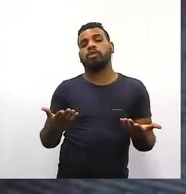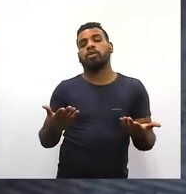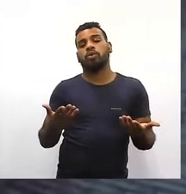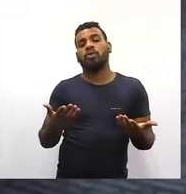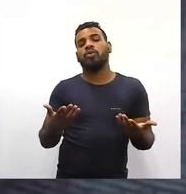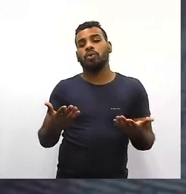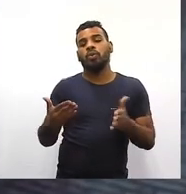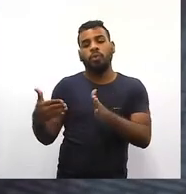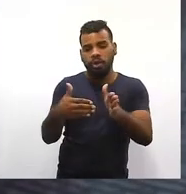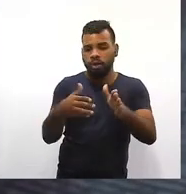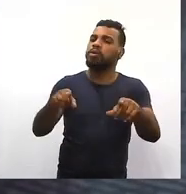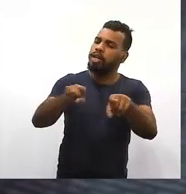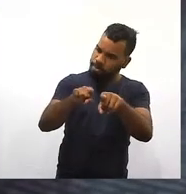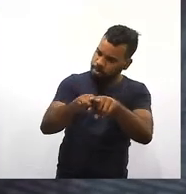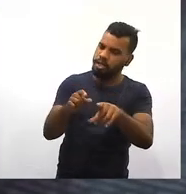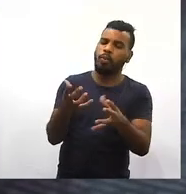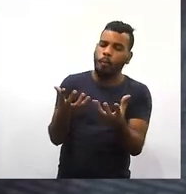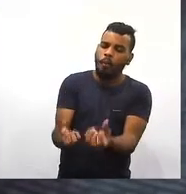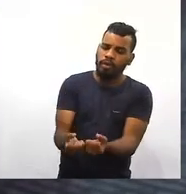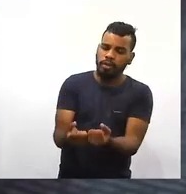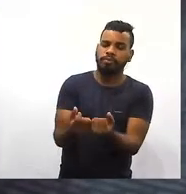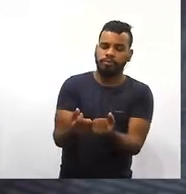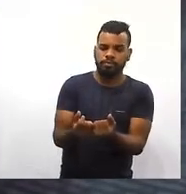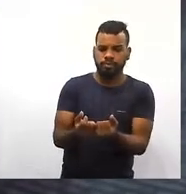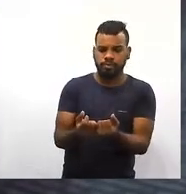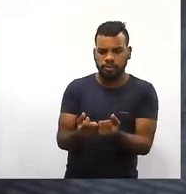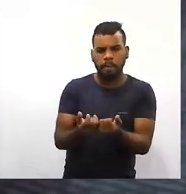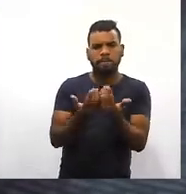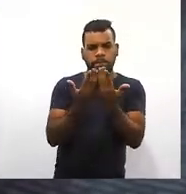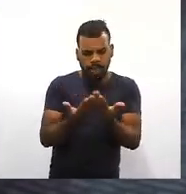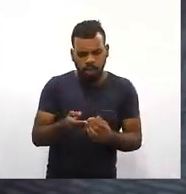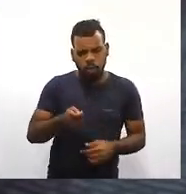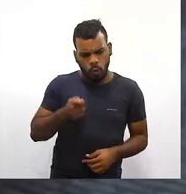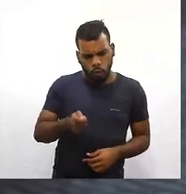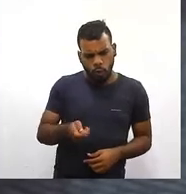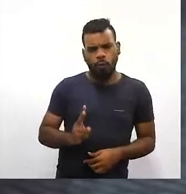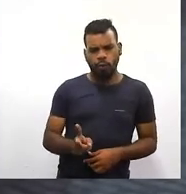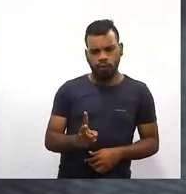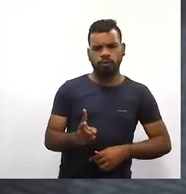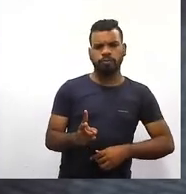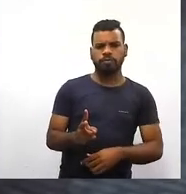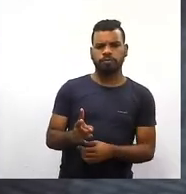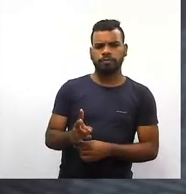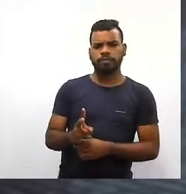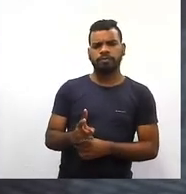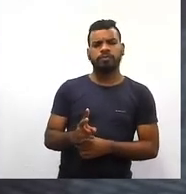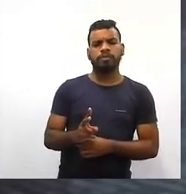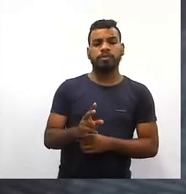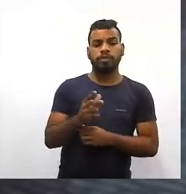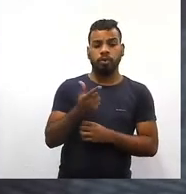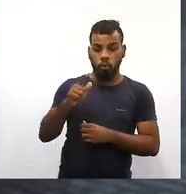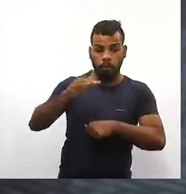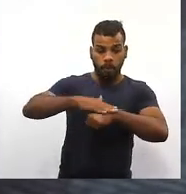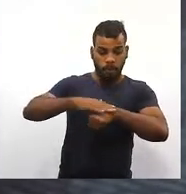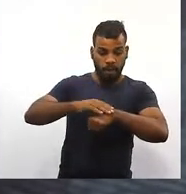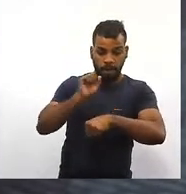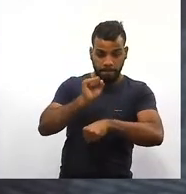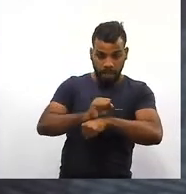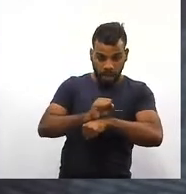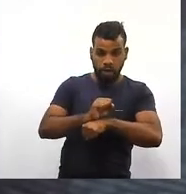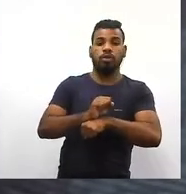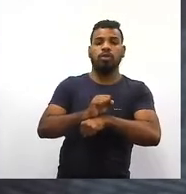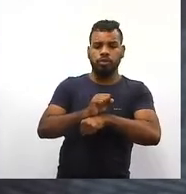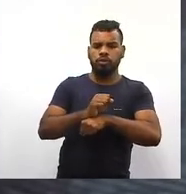seca. Né? Mesmo assim, Severino retirante persistente continua sua caminhada. Uma outra parada, né? Ele escuta ao